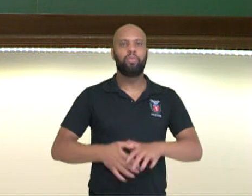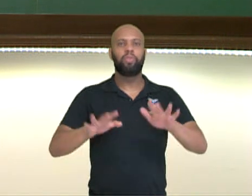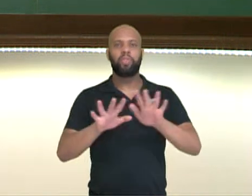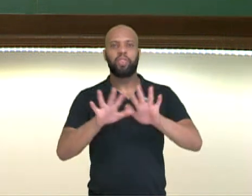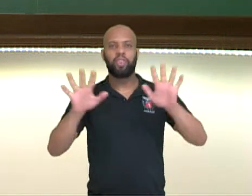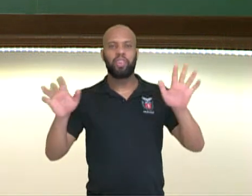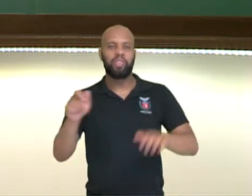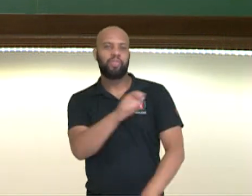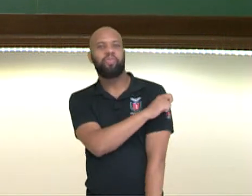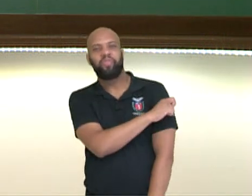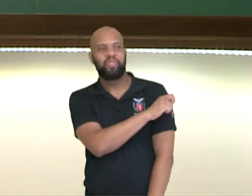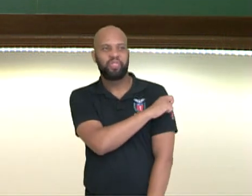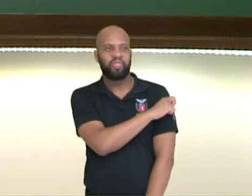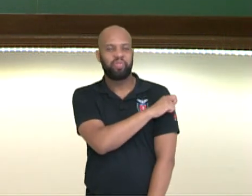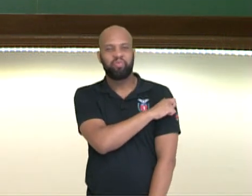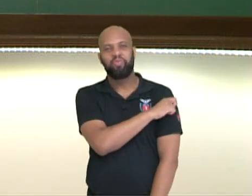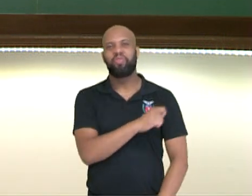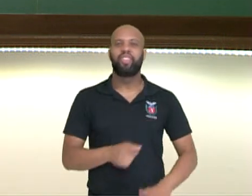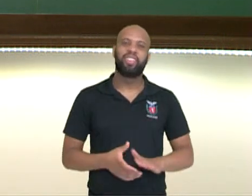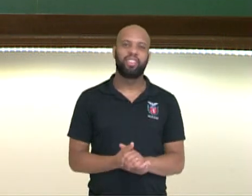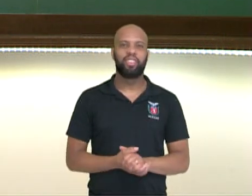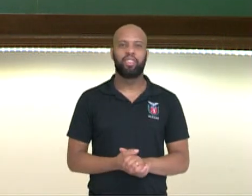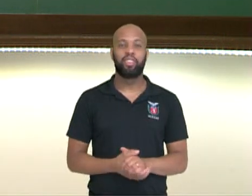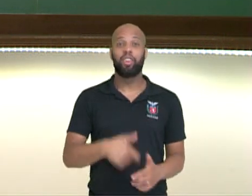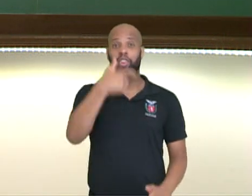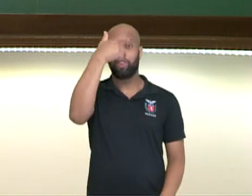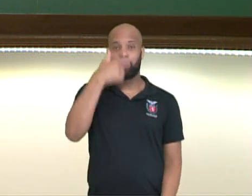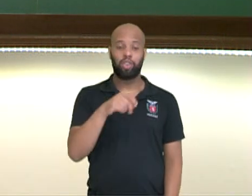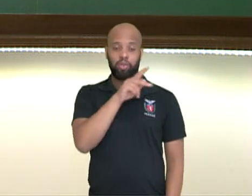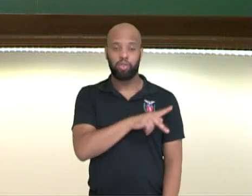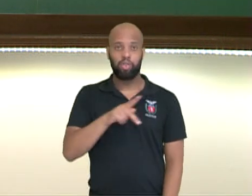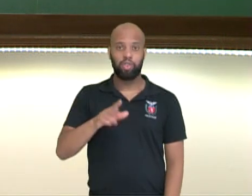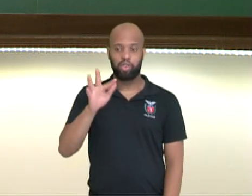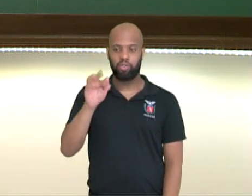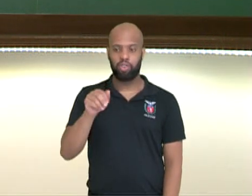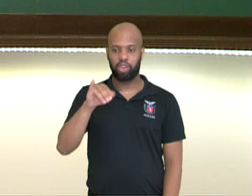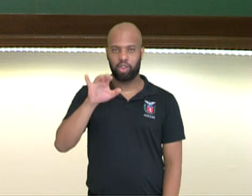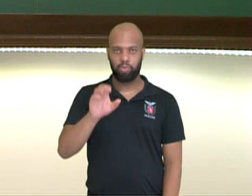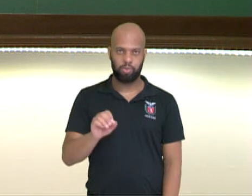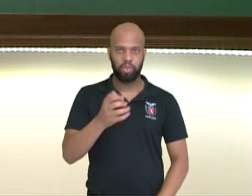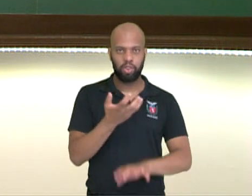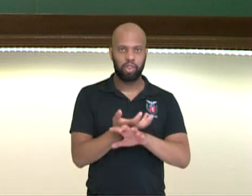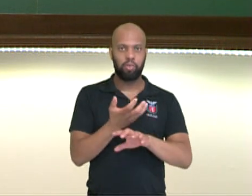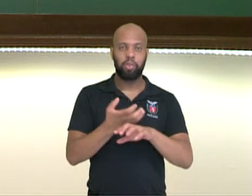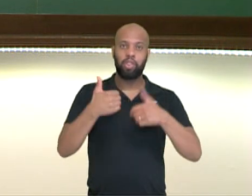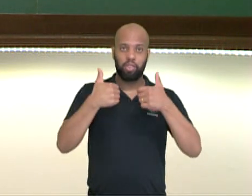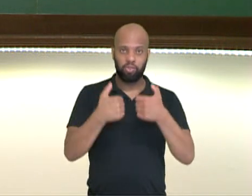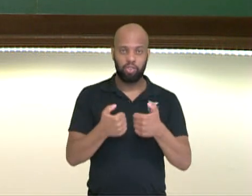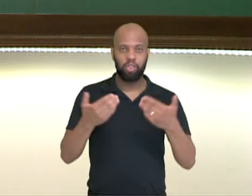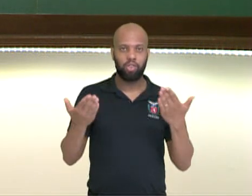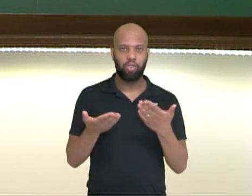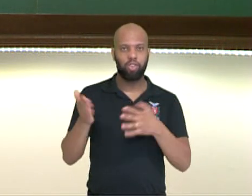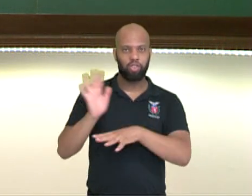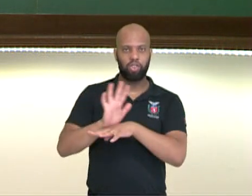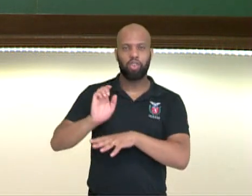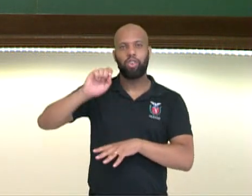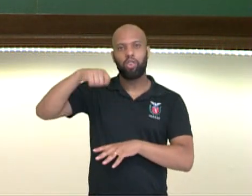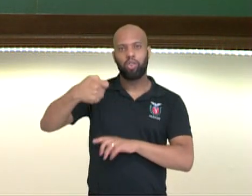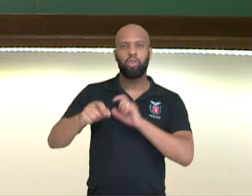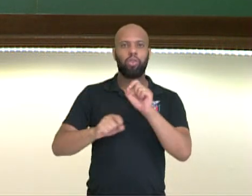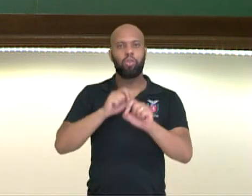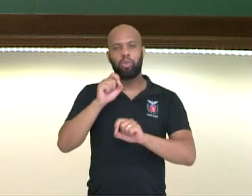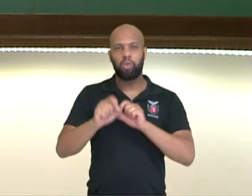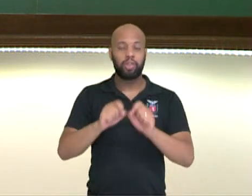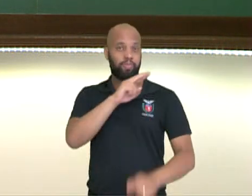Olá, queridos alunos, alunas. Sou o professor Fábio, da disciplina de Física. Vamos gravar uma aula sobre o segundo